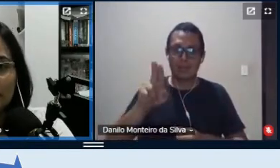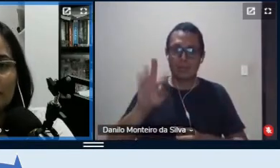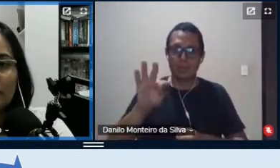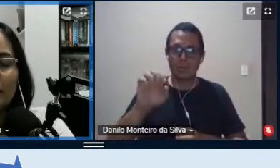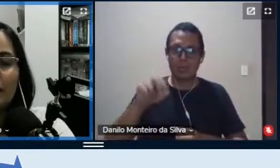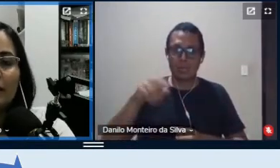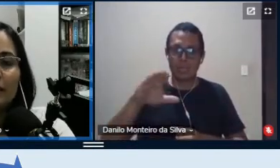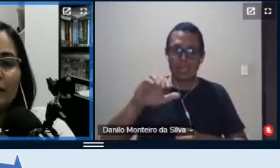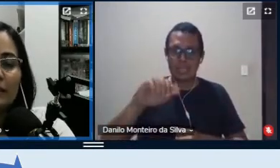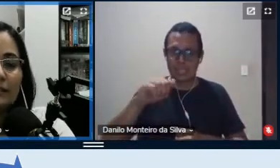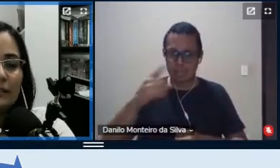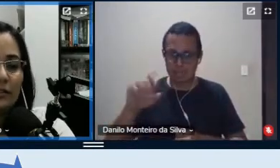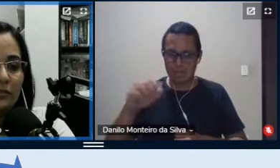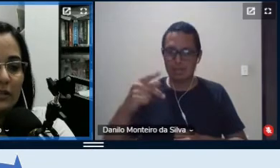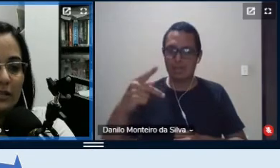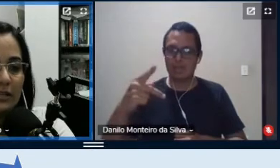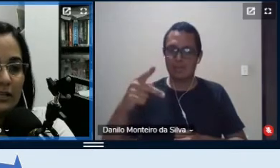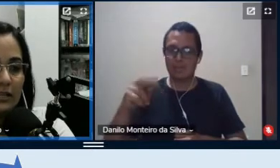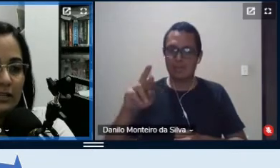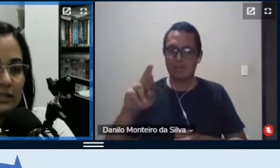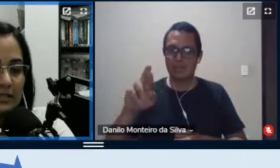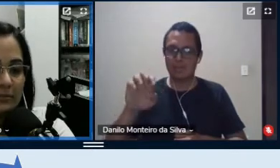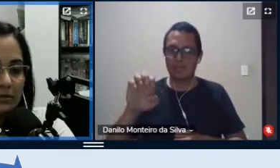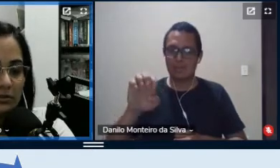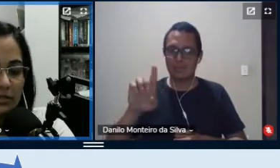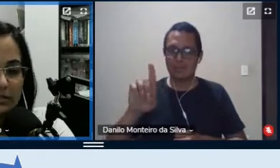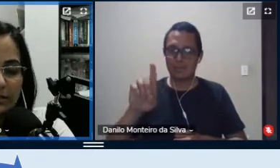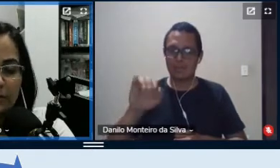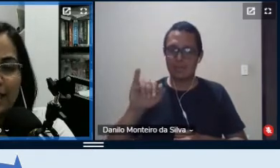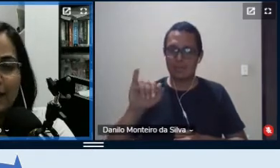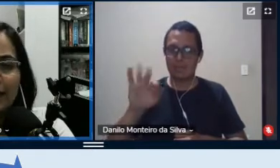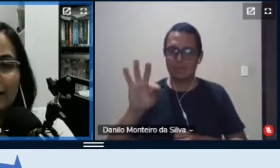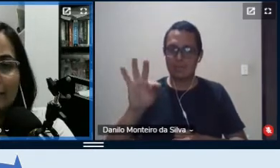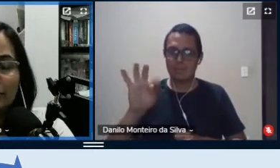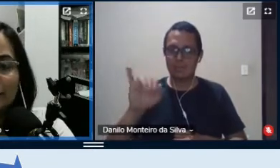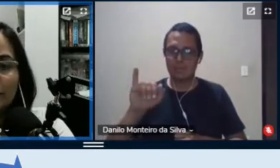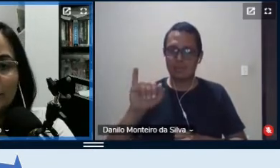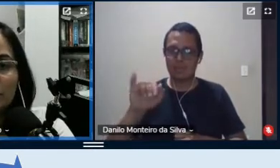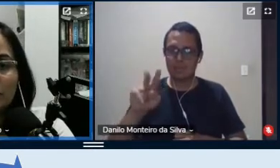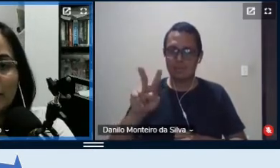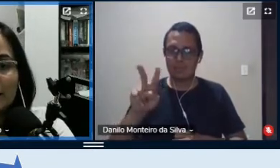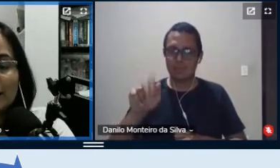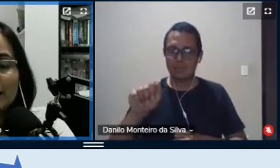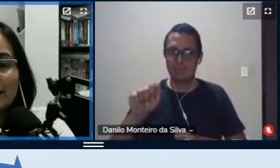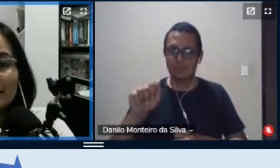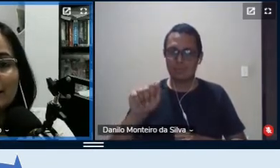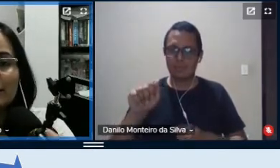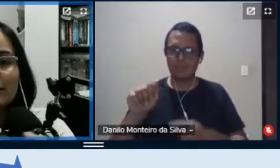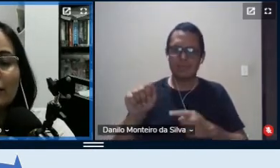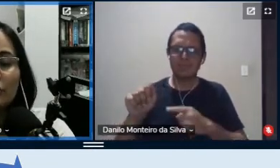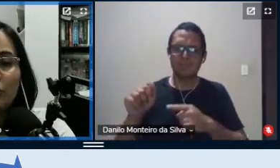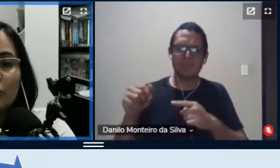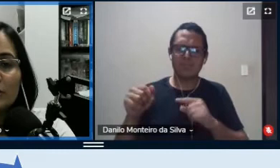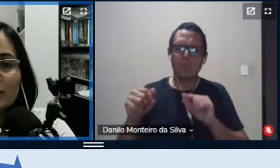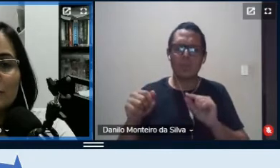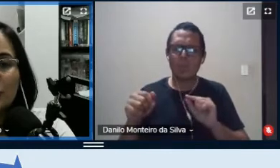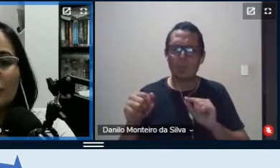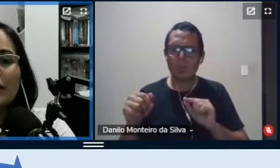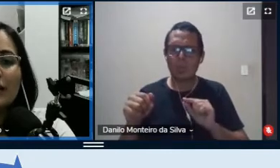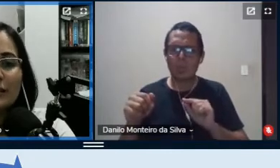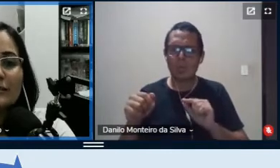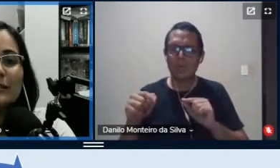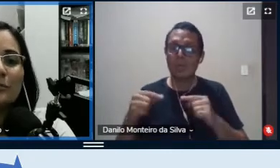preditiva. O que significa essa manutenção? É aquela manutenção que a gente faz antes das